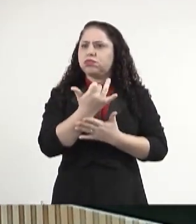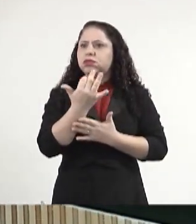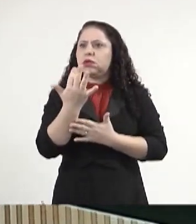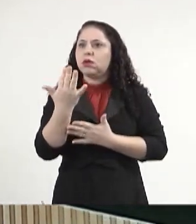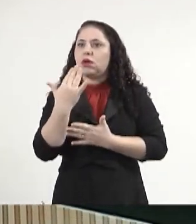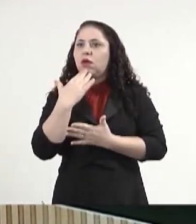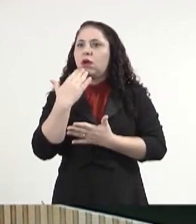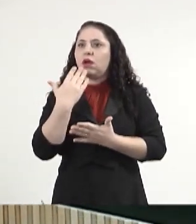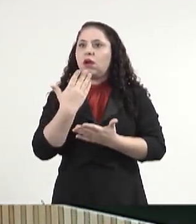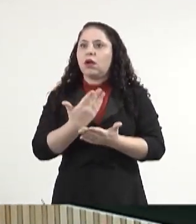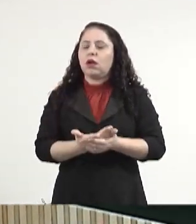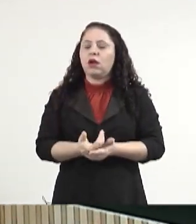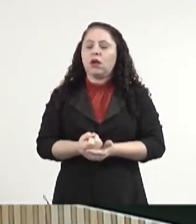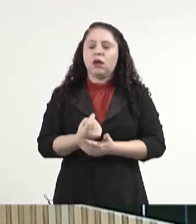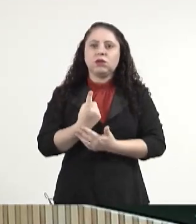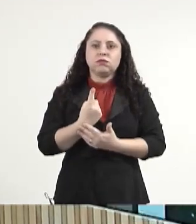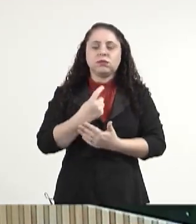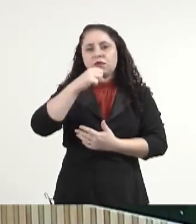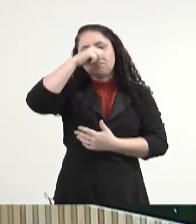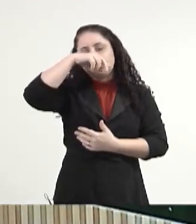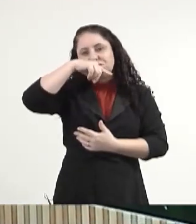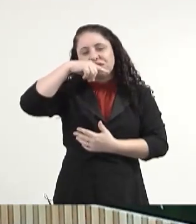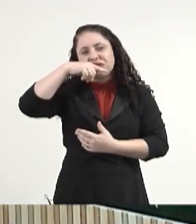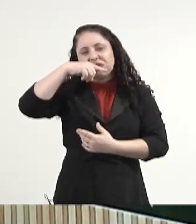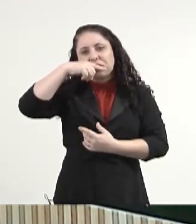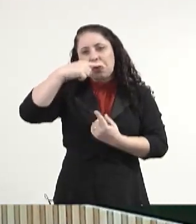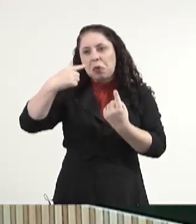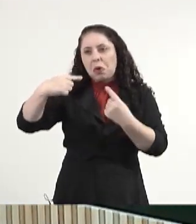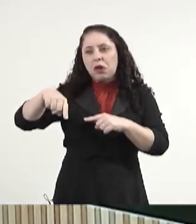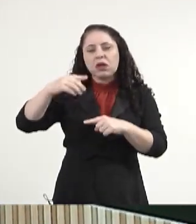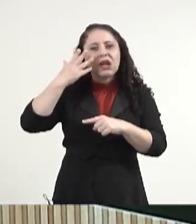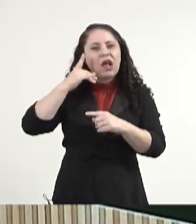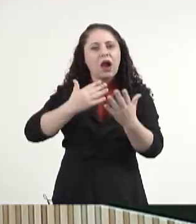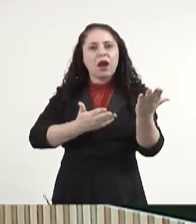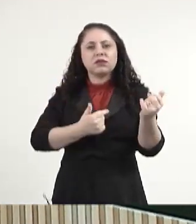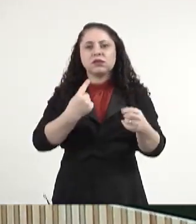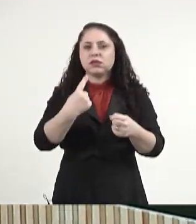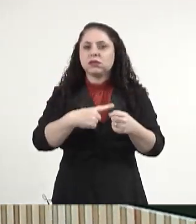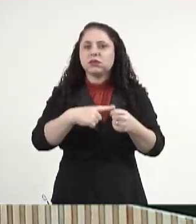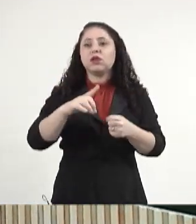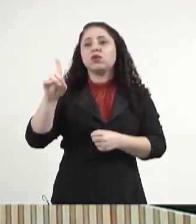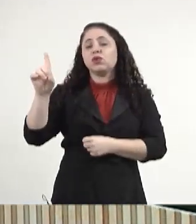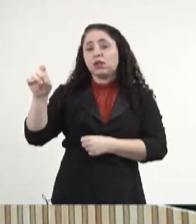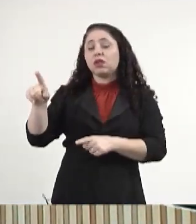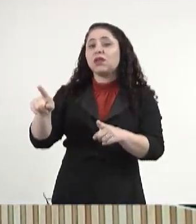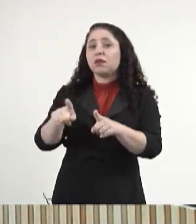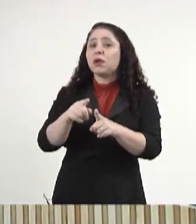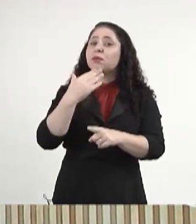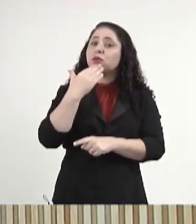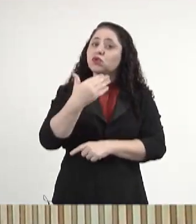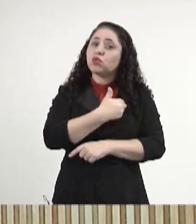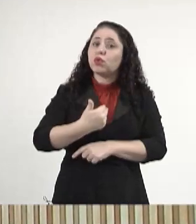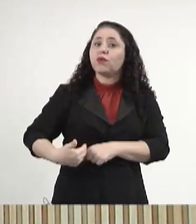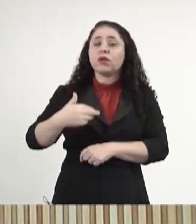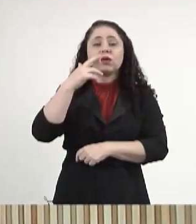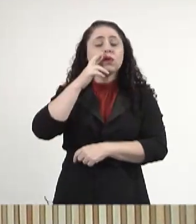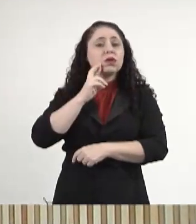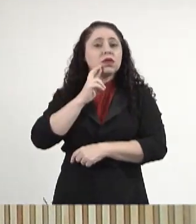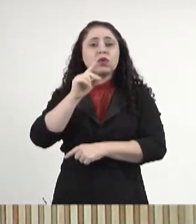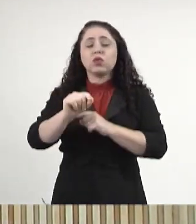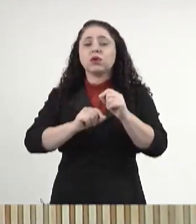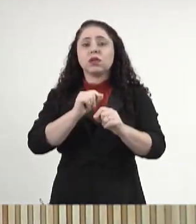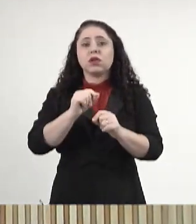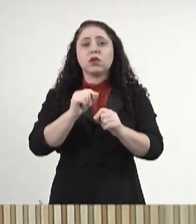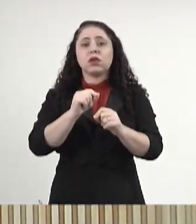até assustadores com relação à violência contra crianças e adolescentes lá no município de Dourados. Inclusive pediu ao governo do estado,